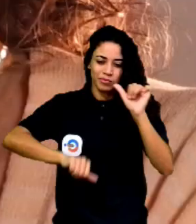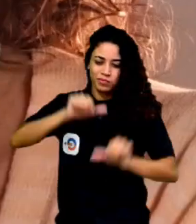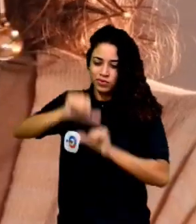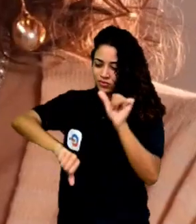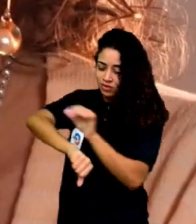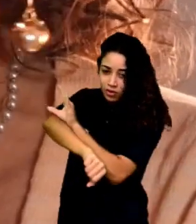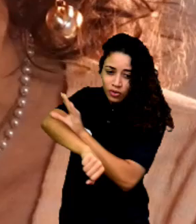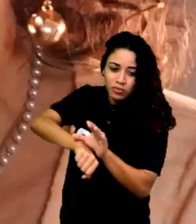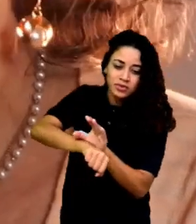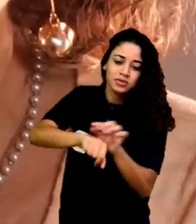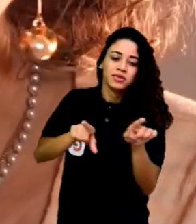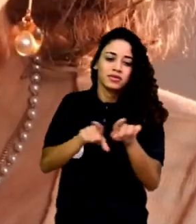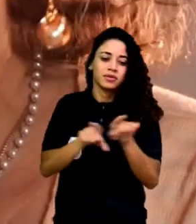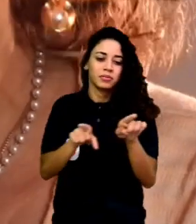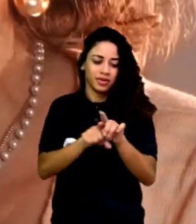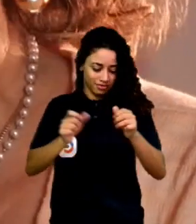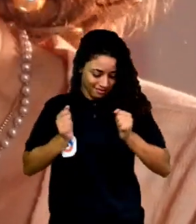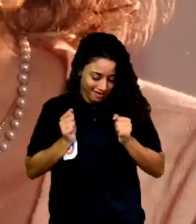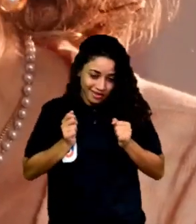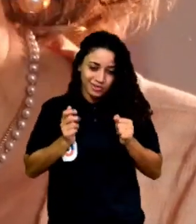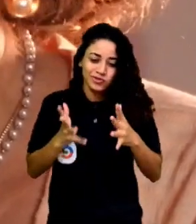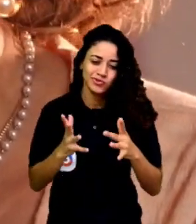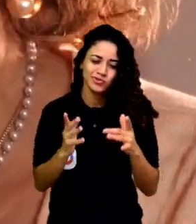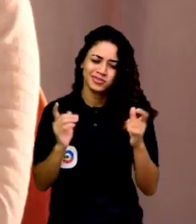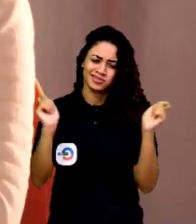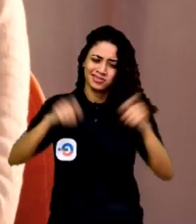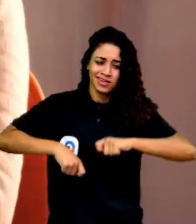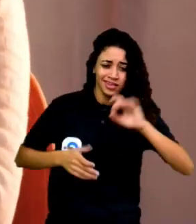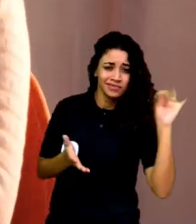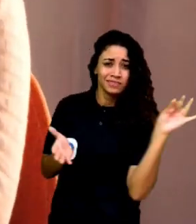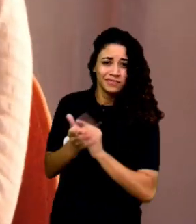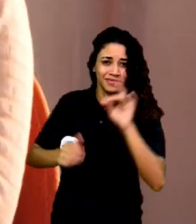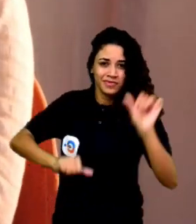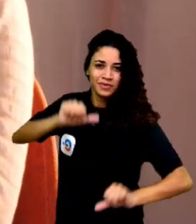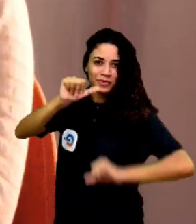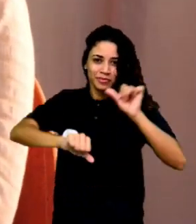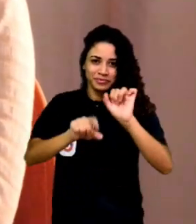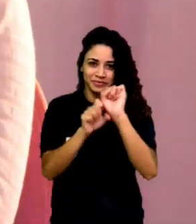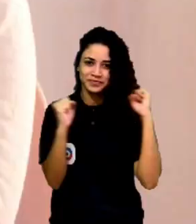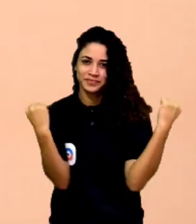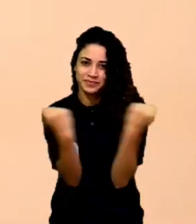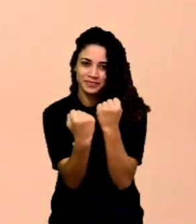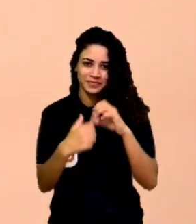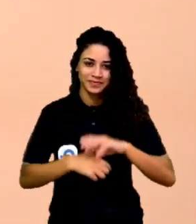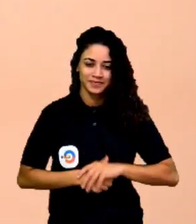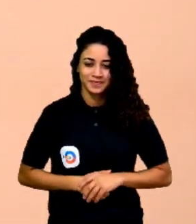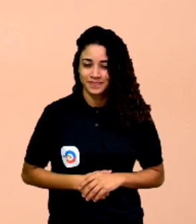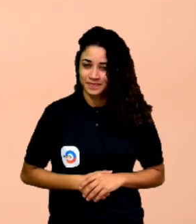comportamentos e construir atitudes que, de fato, possam transformar uma sociedade.